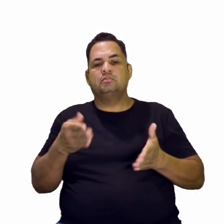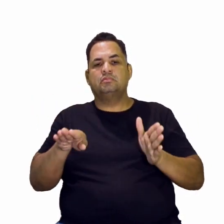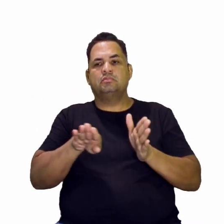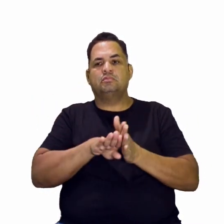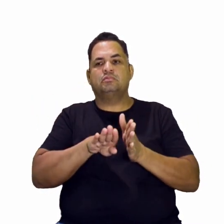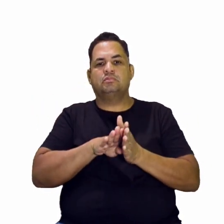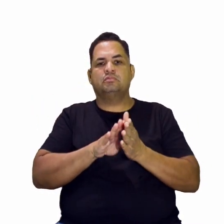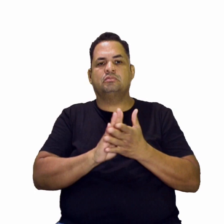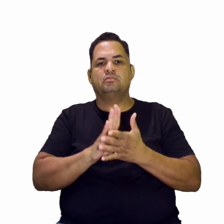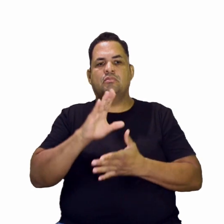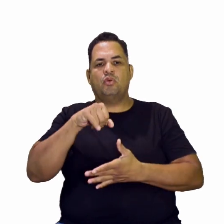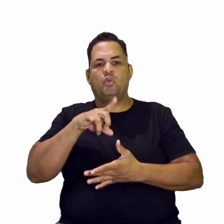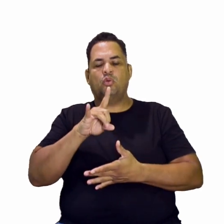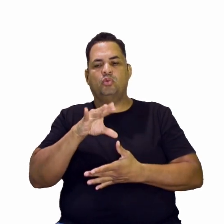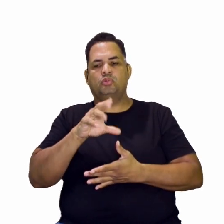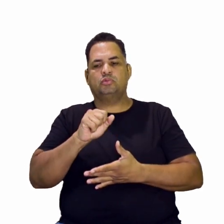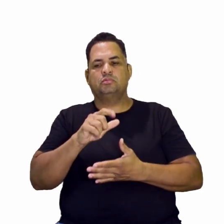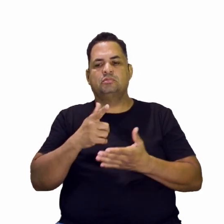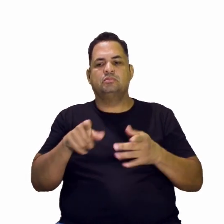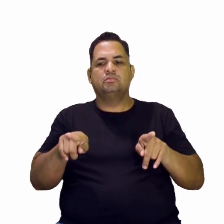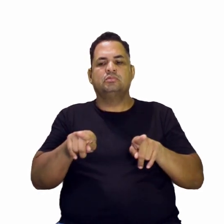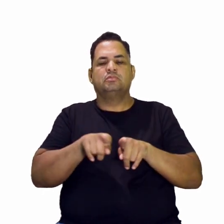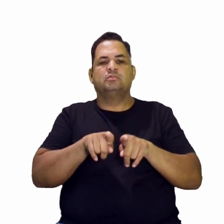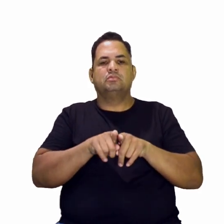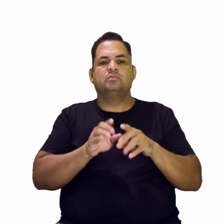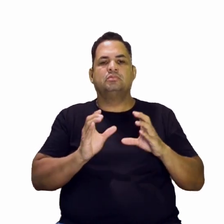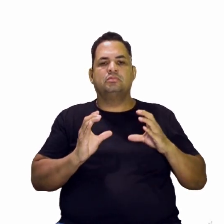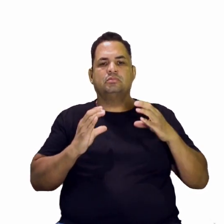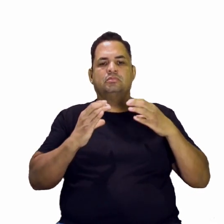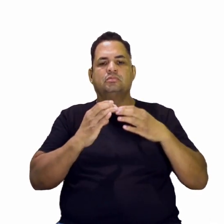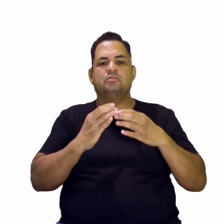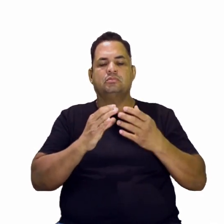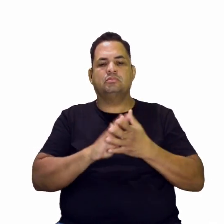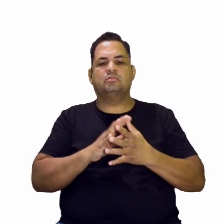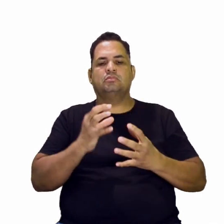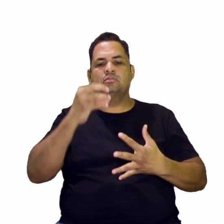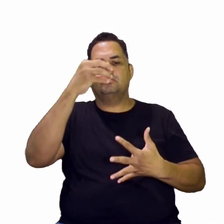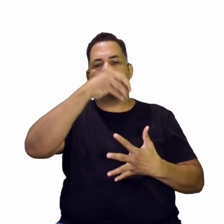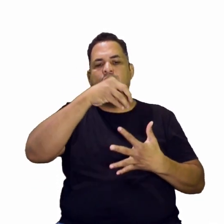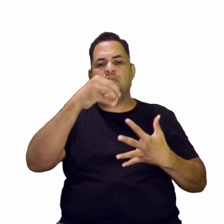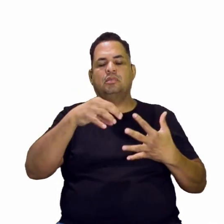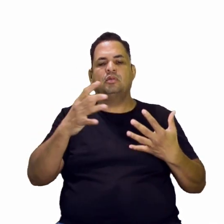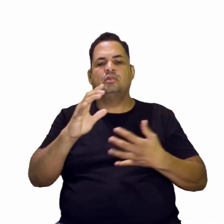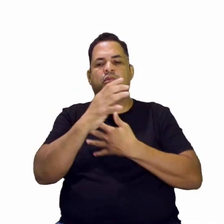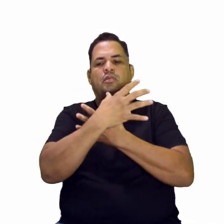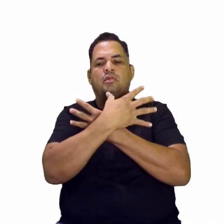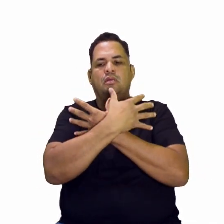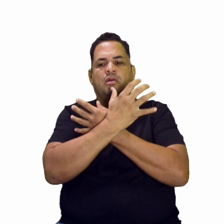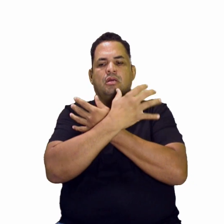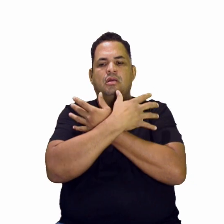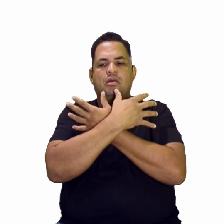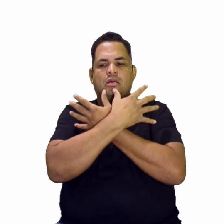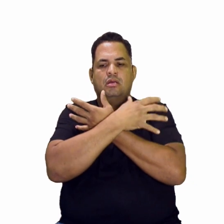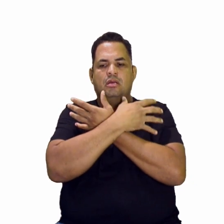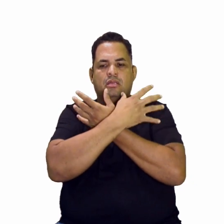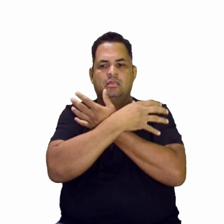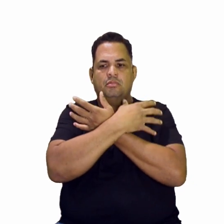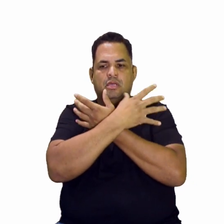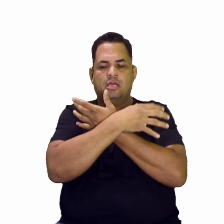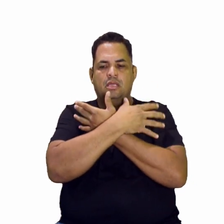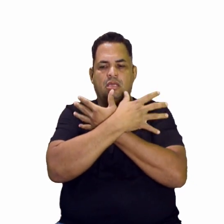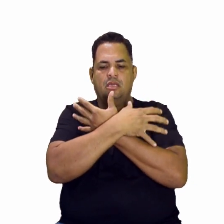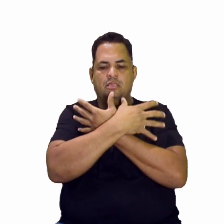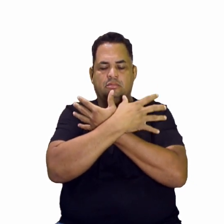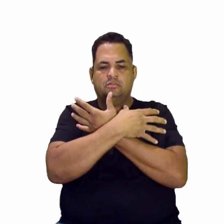nos moluscos, que também fazem parte do grupo ou do reino Animalia. E dentro desses moluscos, que